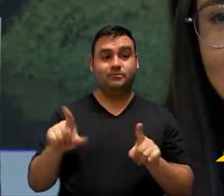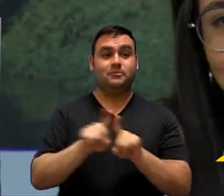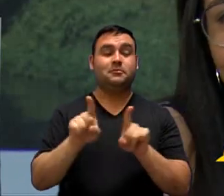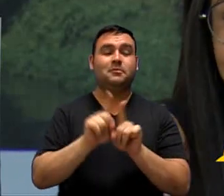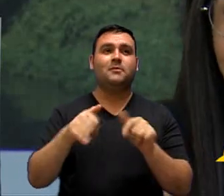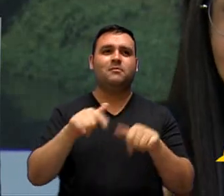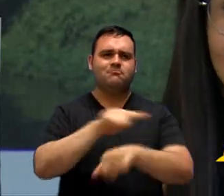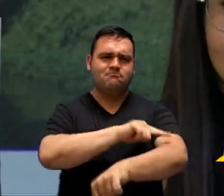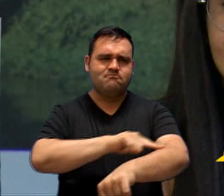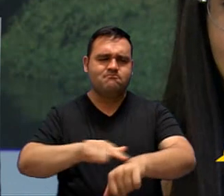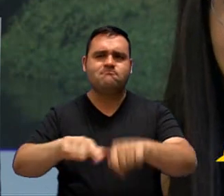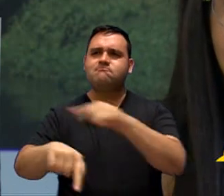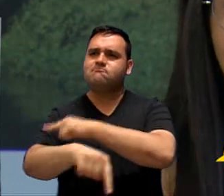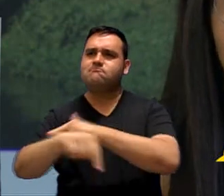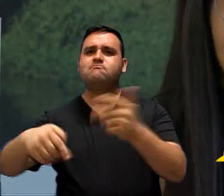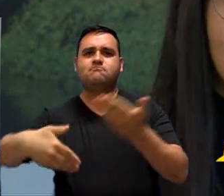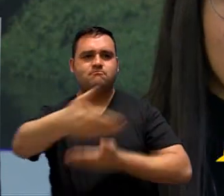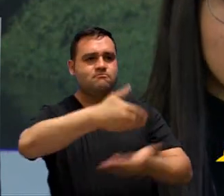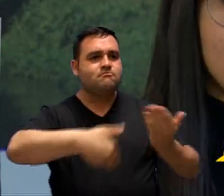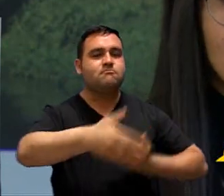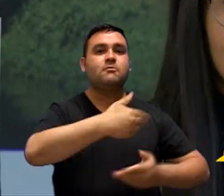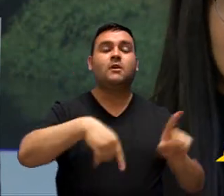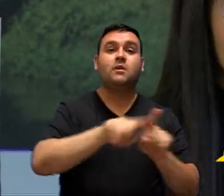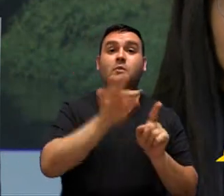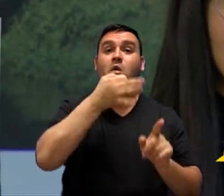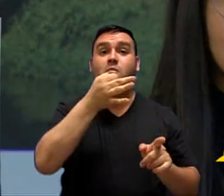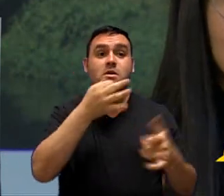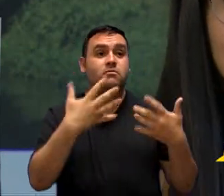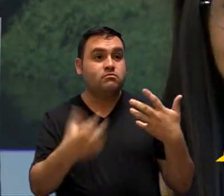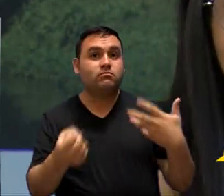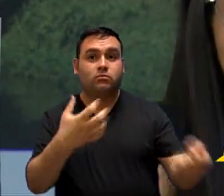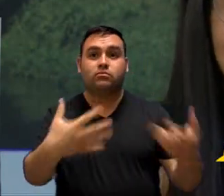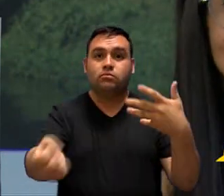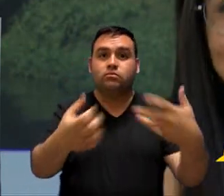por se respeitarem, acolherem as opiniões de todo